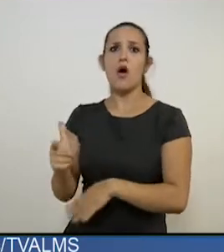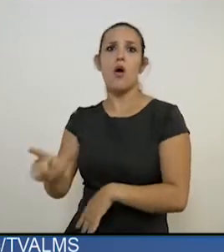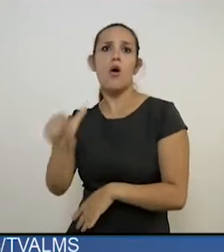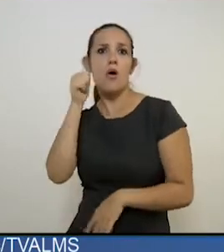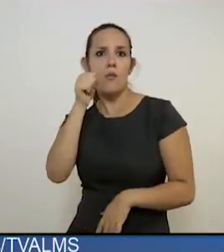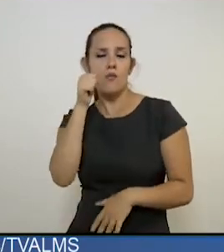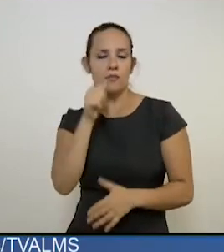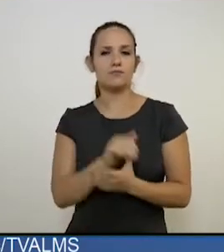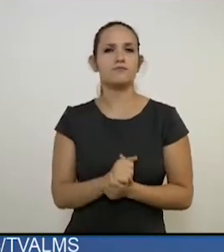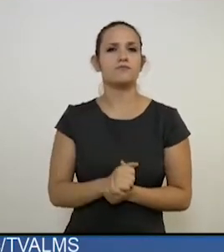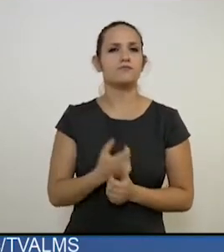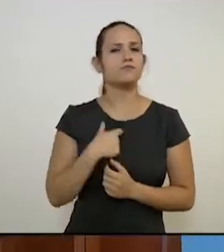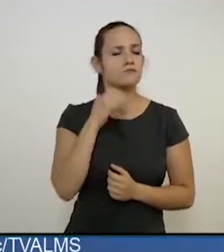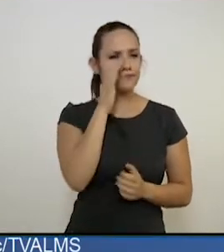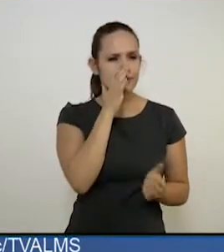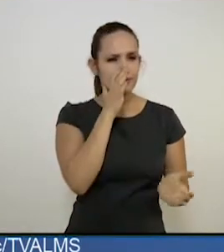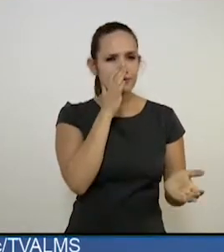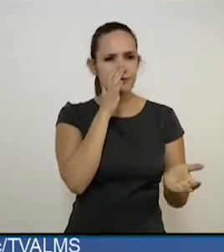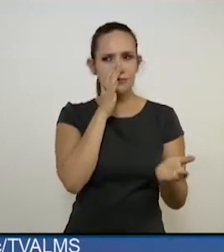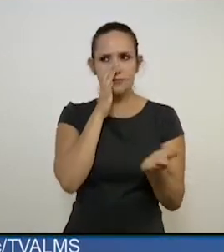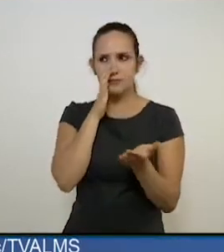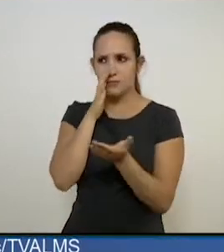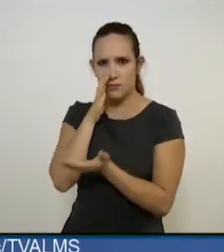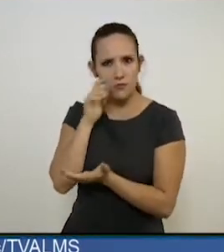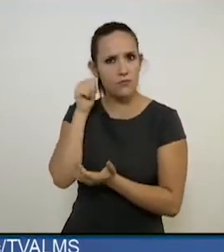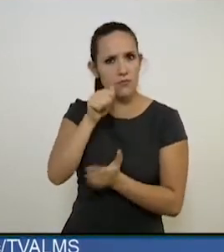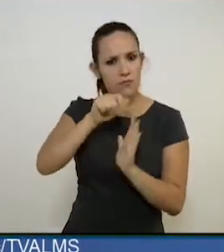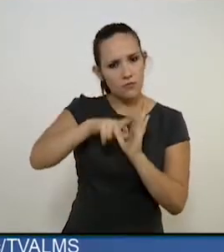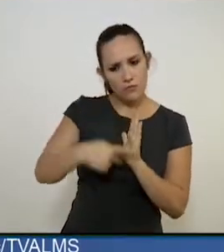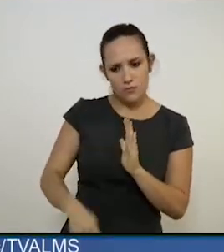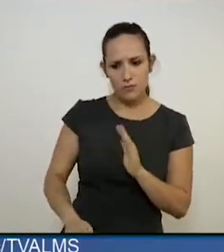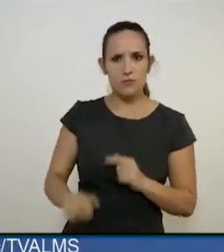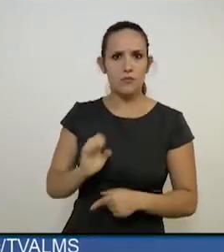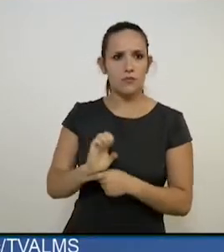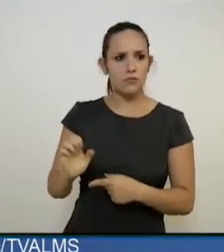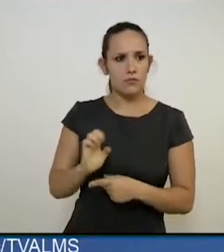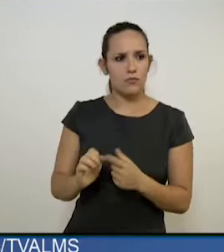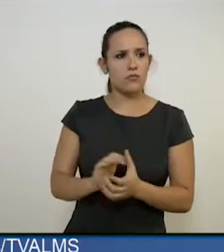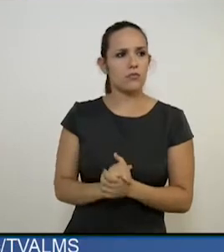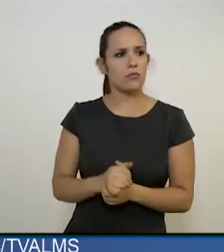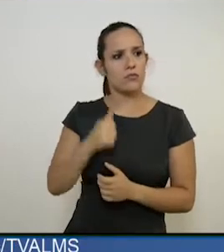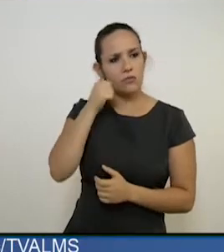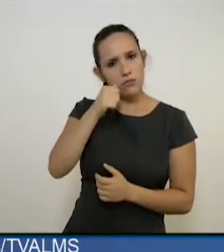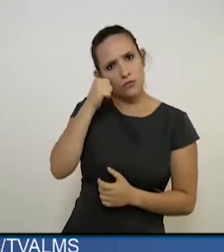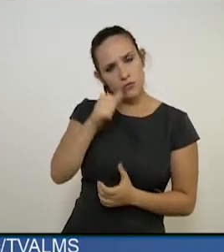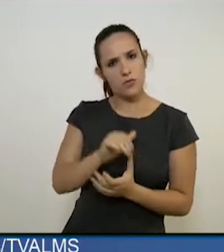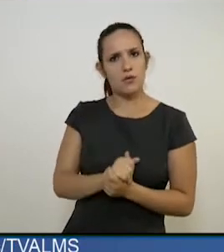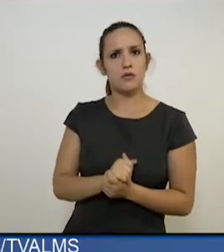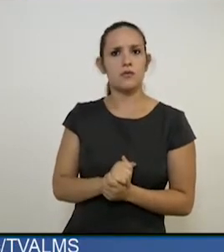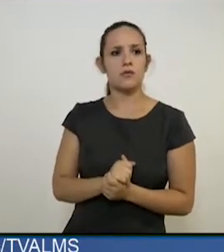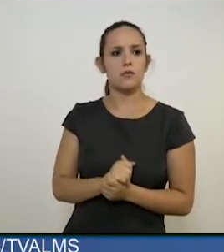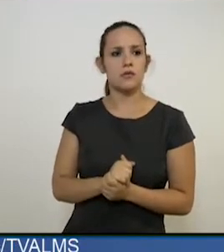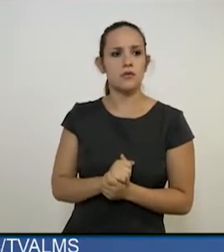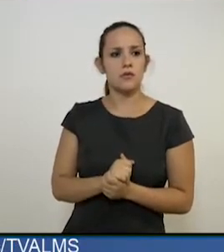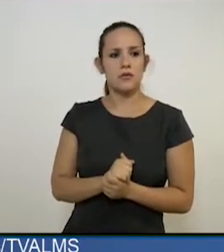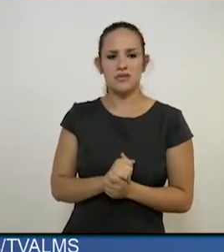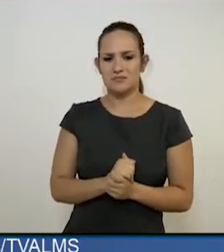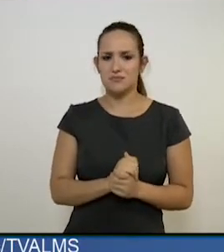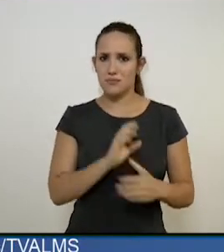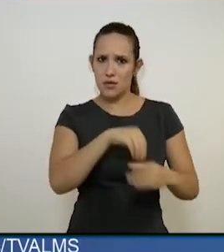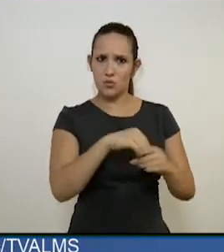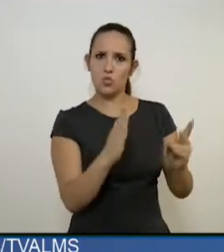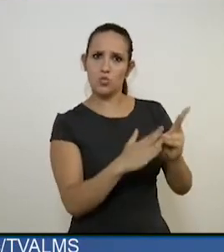Foi vendo mulheres do nosso estado, mulheres indígenas que vivem em permanente estado de